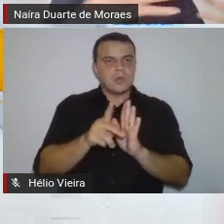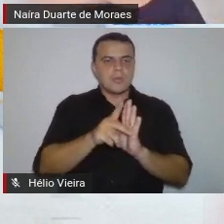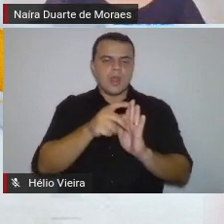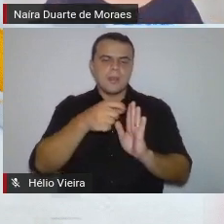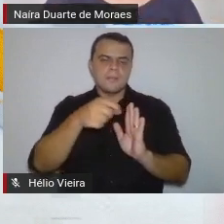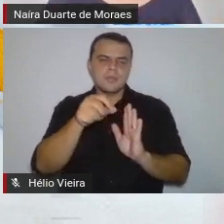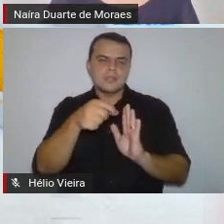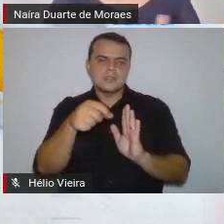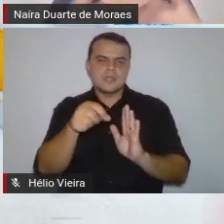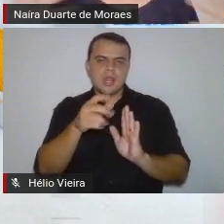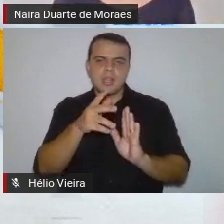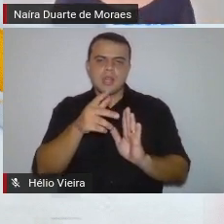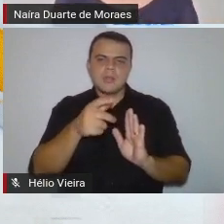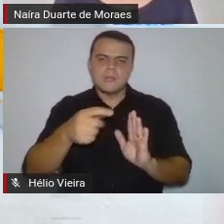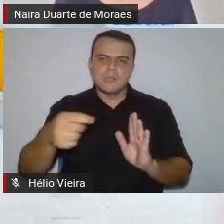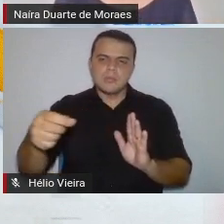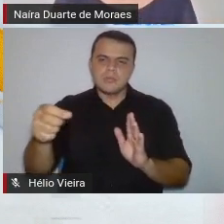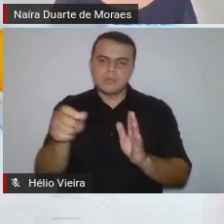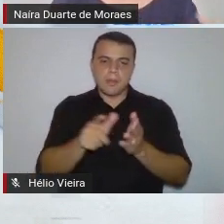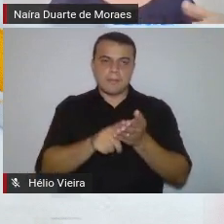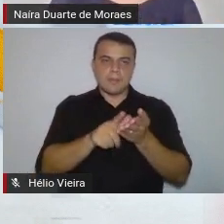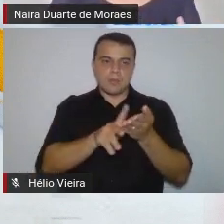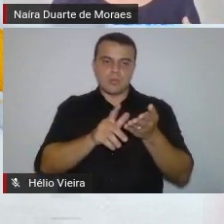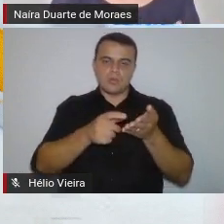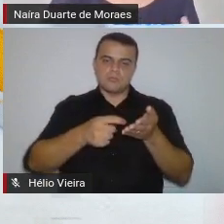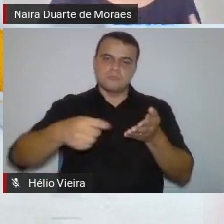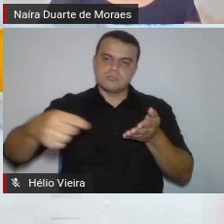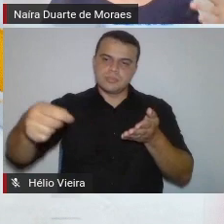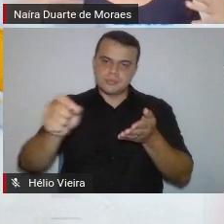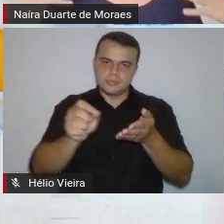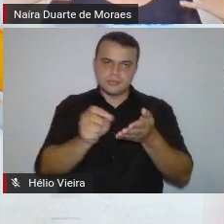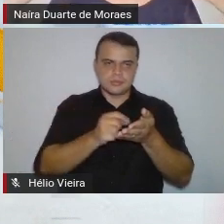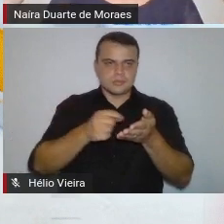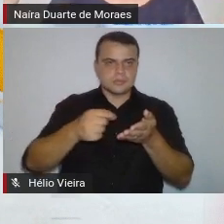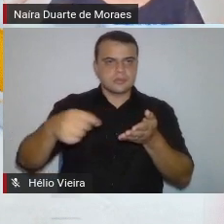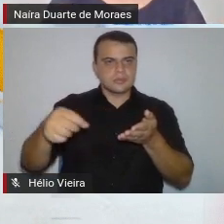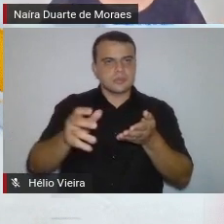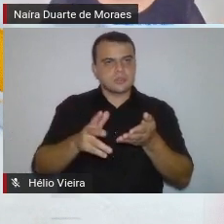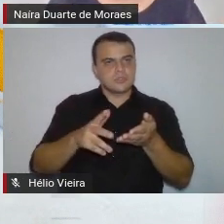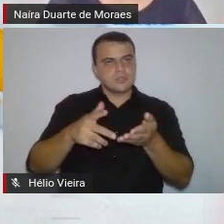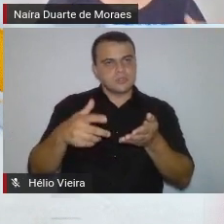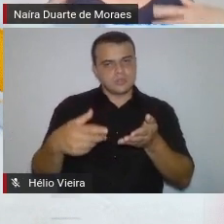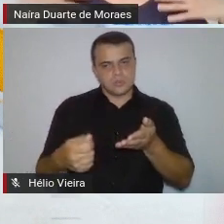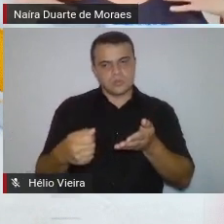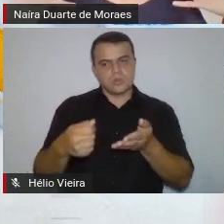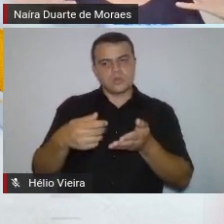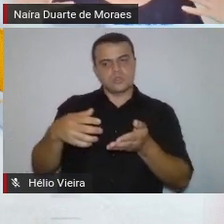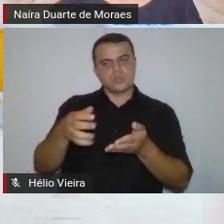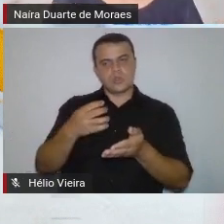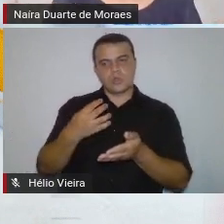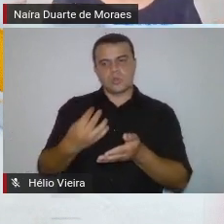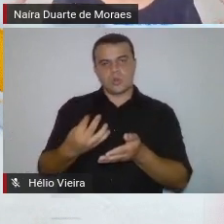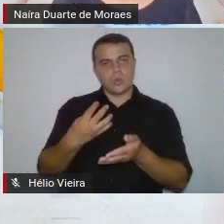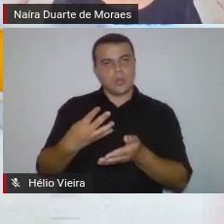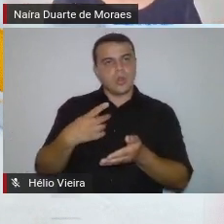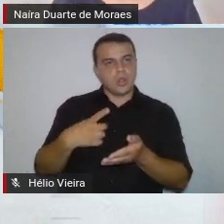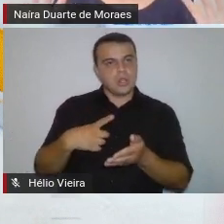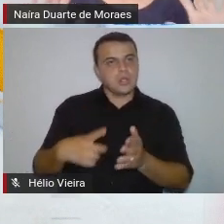pincelada mais longa, trabalhando o papel como um todo, né? Então, o papel primeiro está todo carregado de tinta,